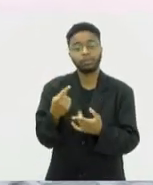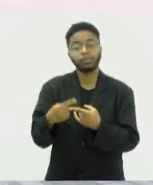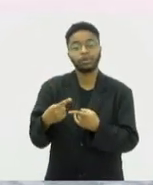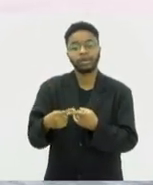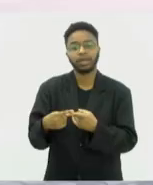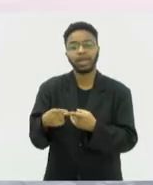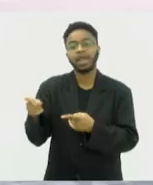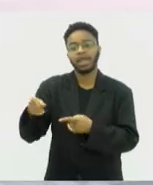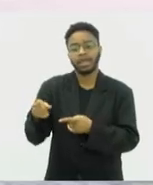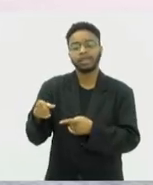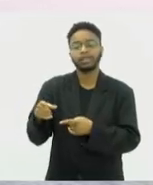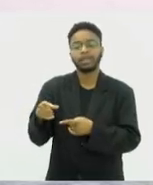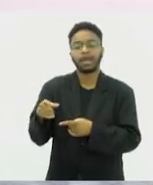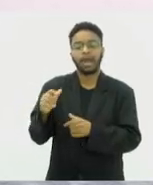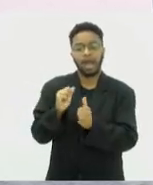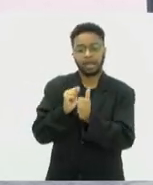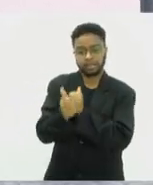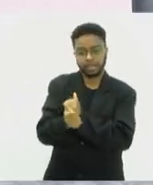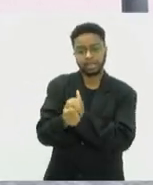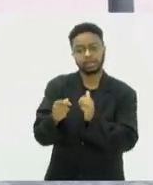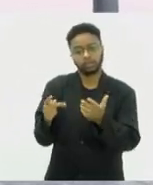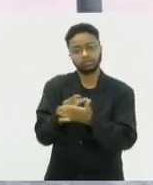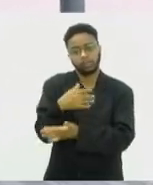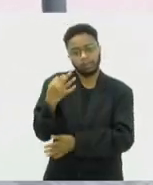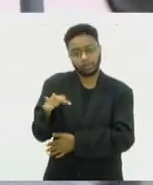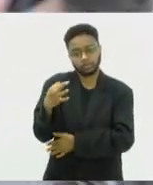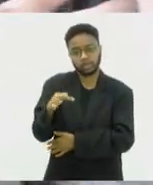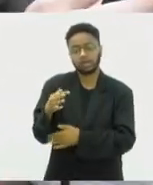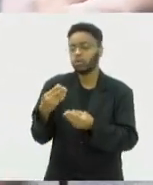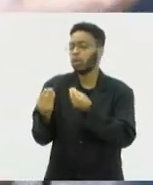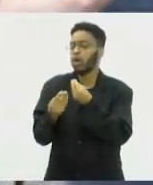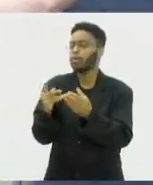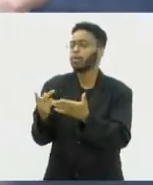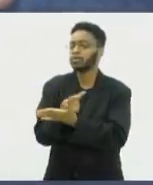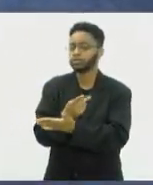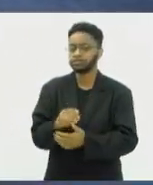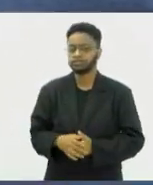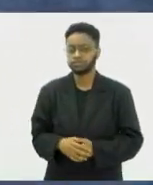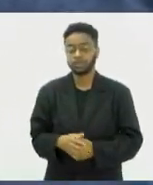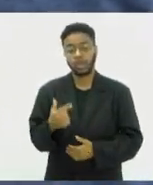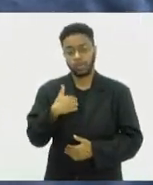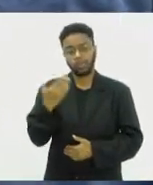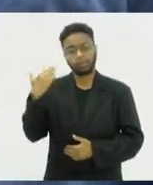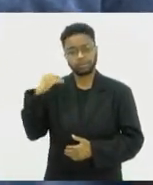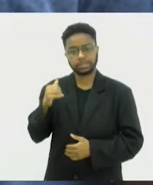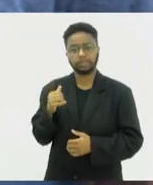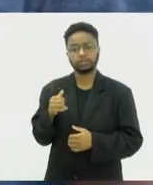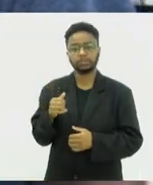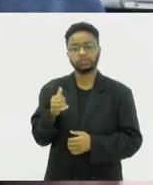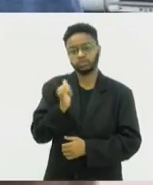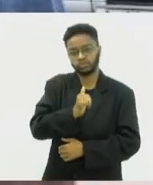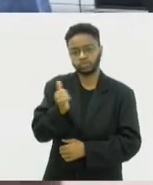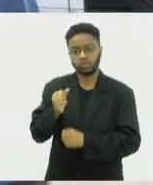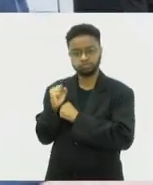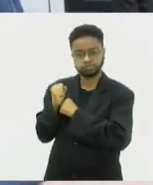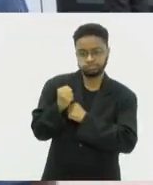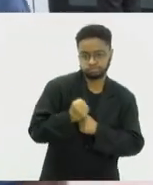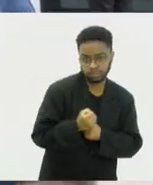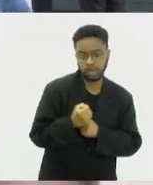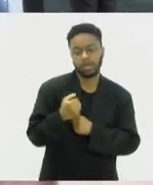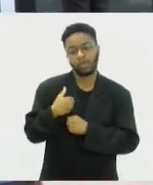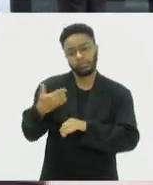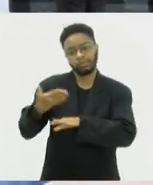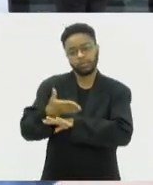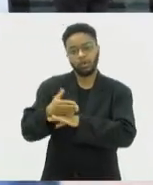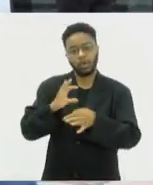de uma lesão. Ele, como atleta, aconteceu por causa de uma lesão. Como é que foi esse processo? Eu era atleta de judô profissional, ia para as Olimpíadas em 96. E